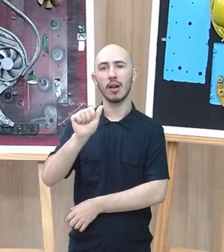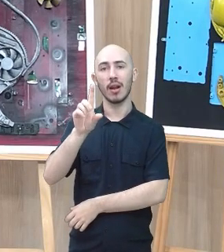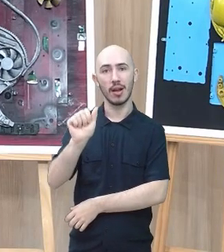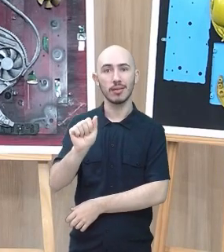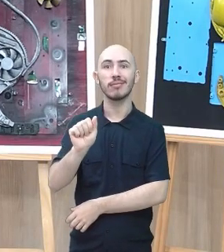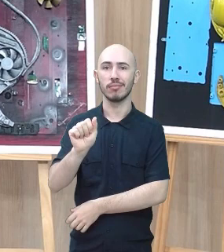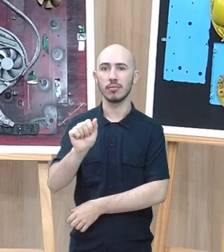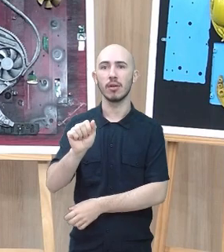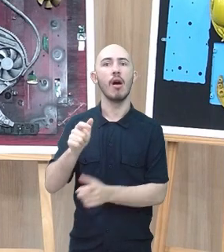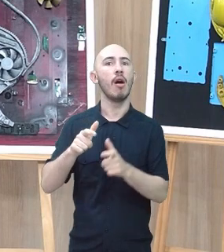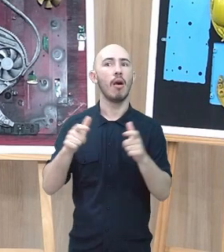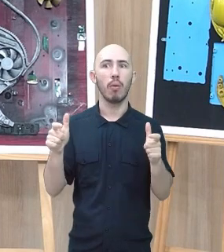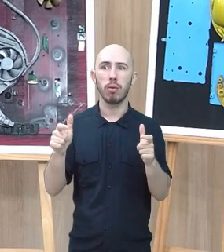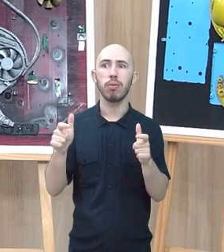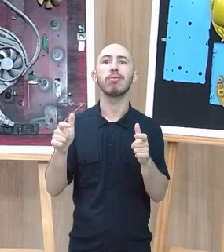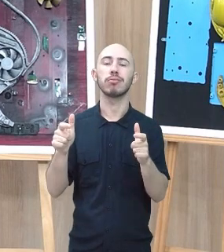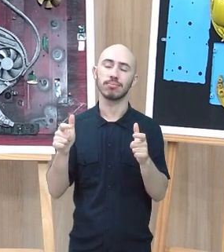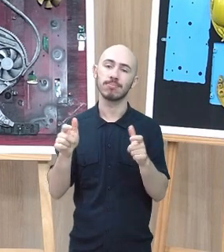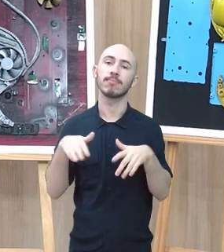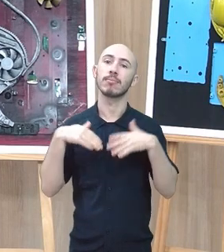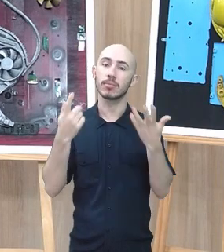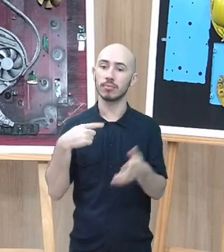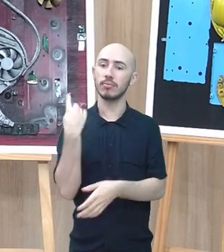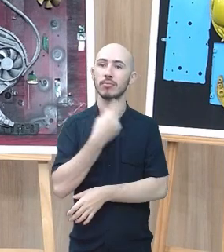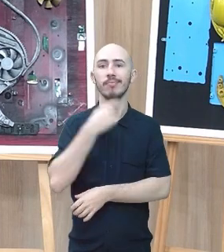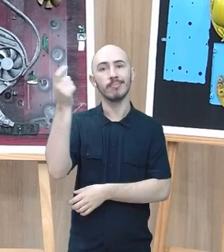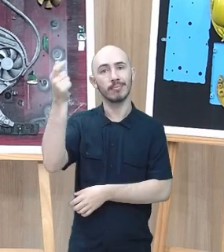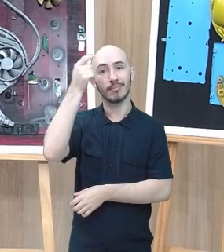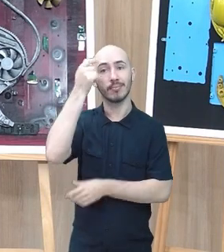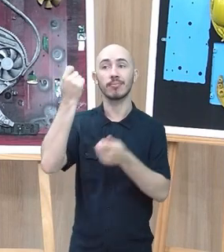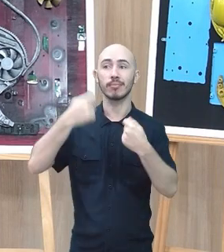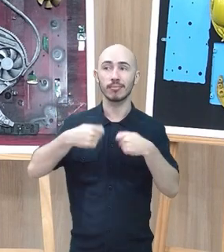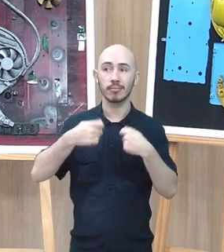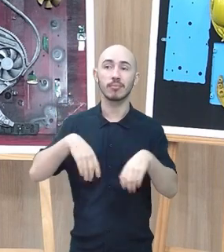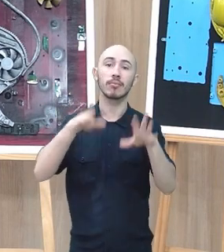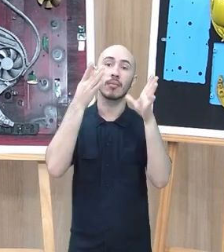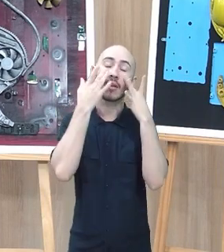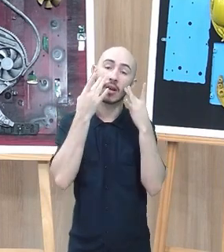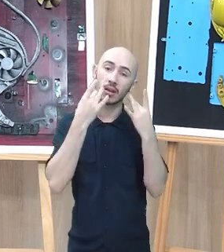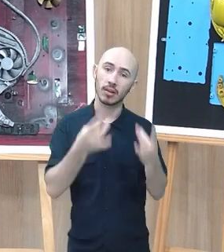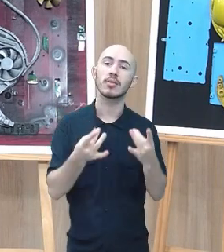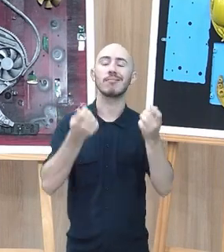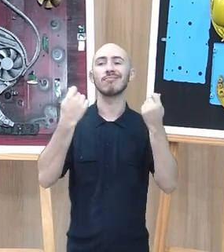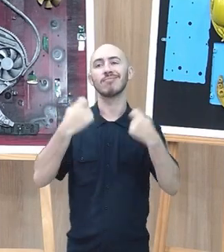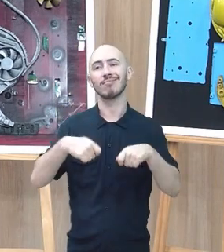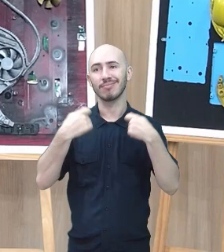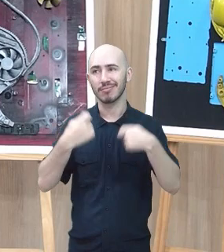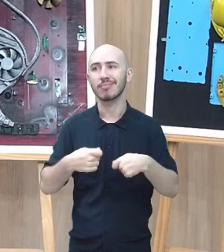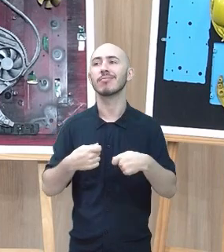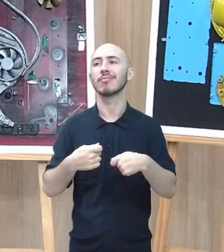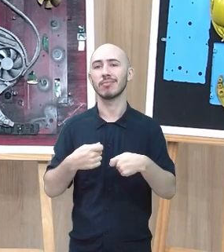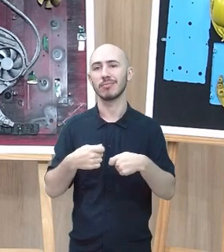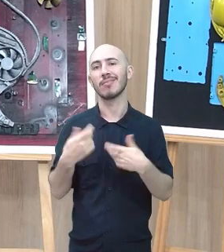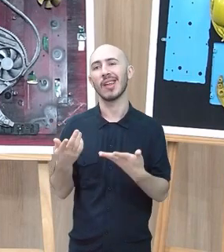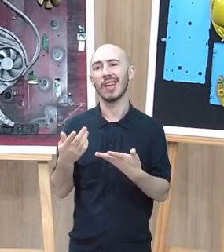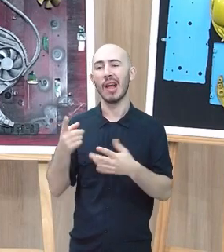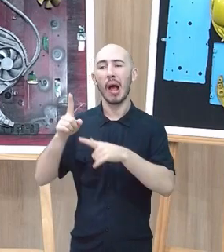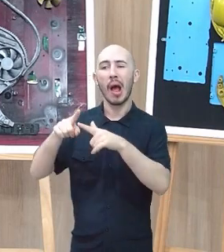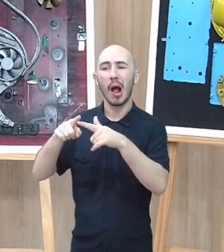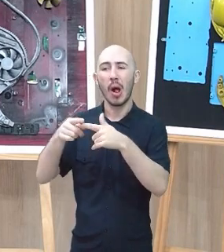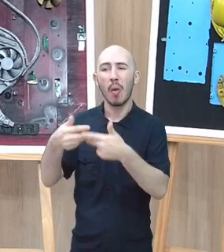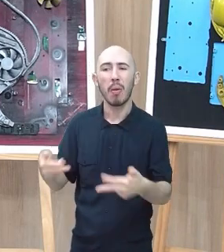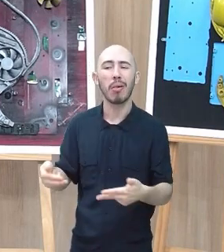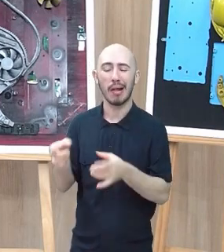muito grande, né? A gente tem que realmente ficar atento, alerta, para que esses resíduos